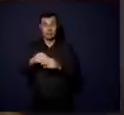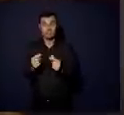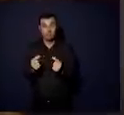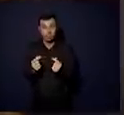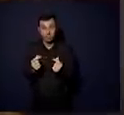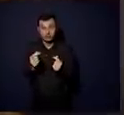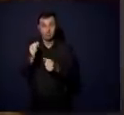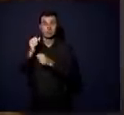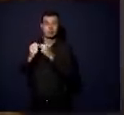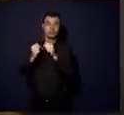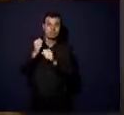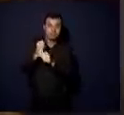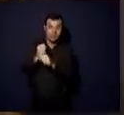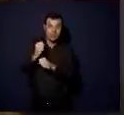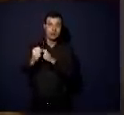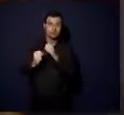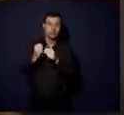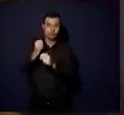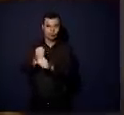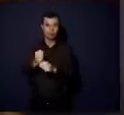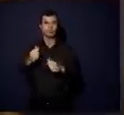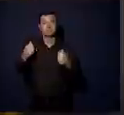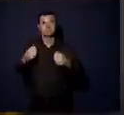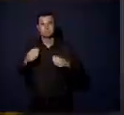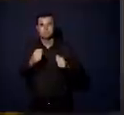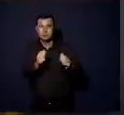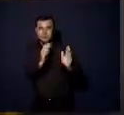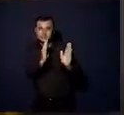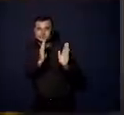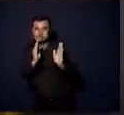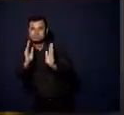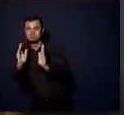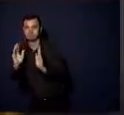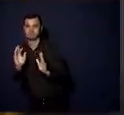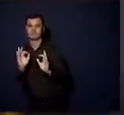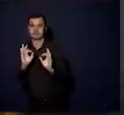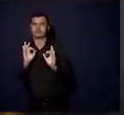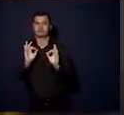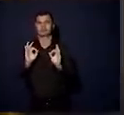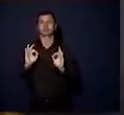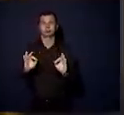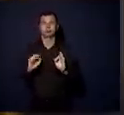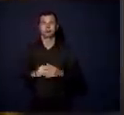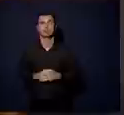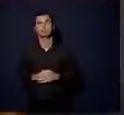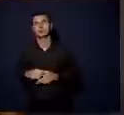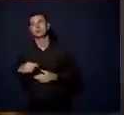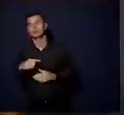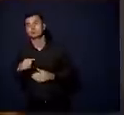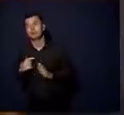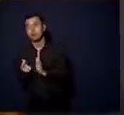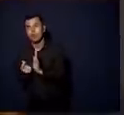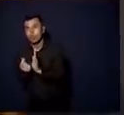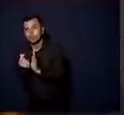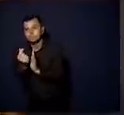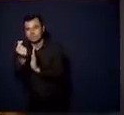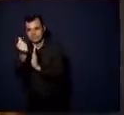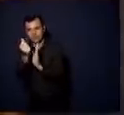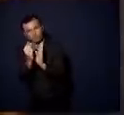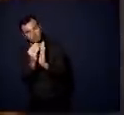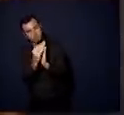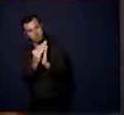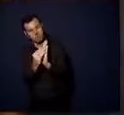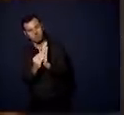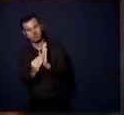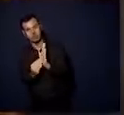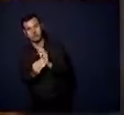a gente olhar dinamicamente né a gente tem um uma espécie de orçamento plurianual né uma ideia que